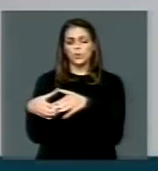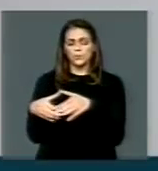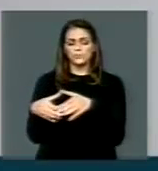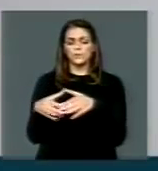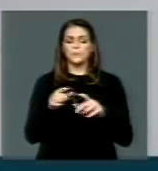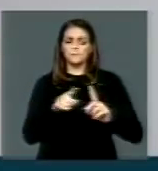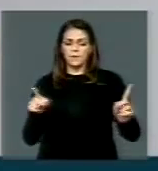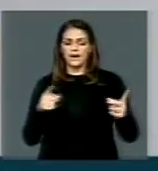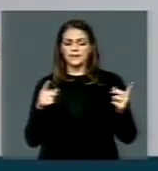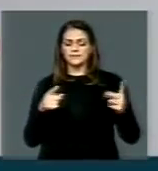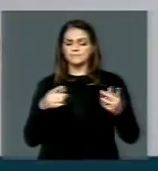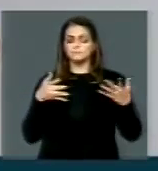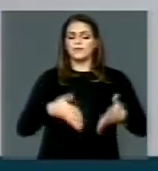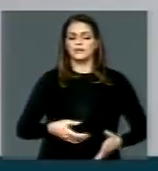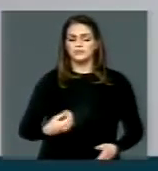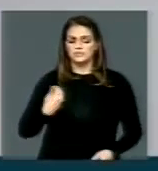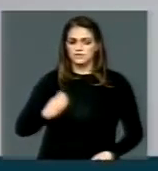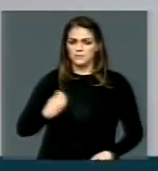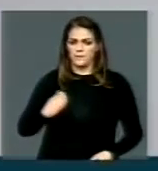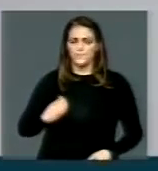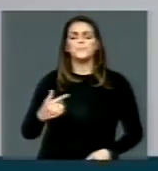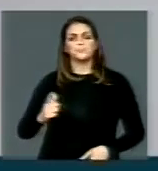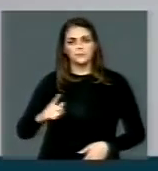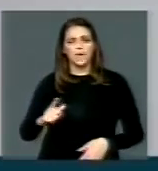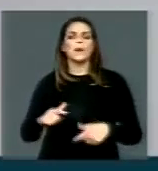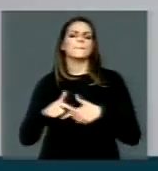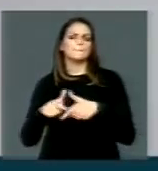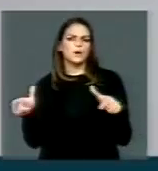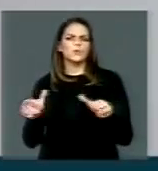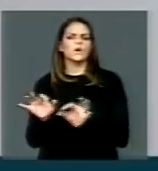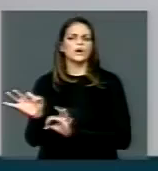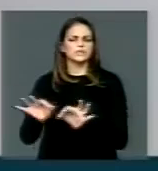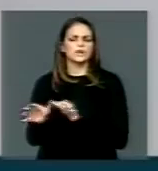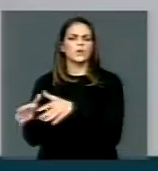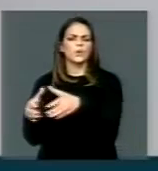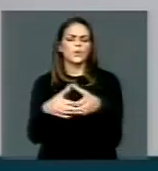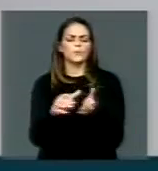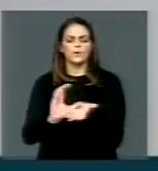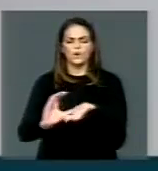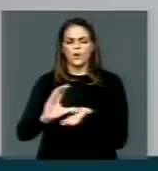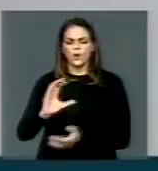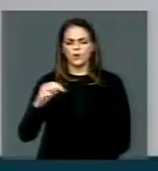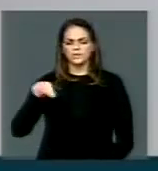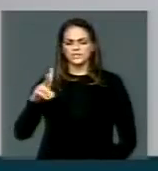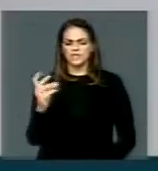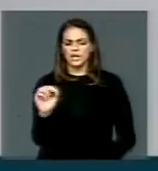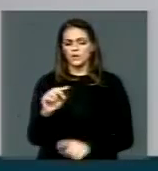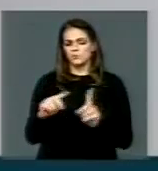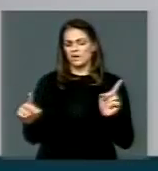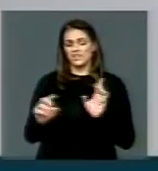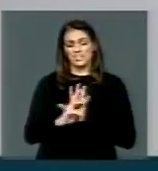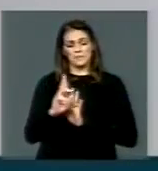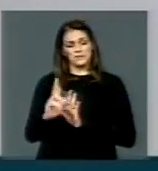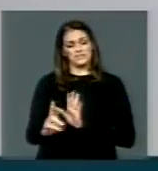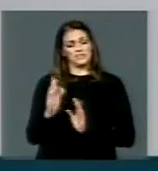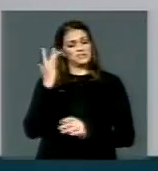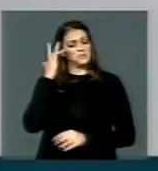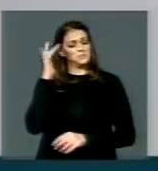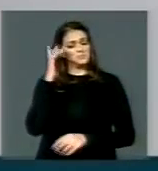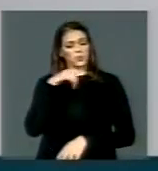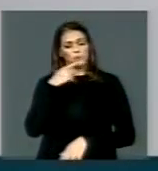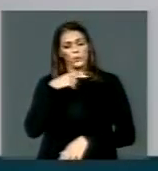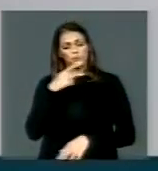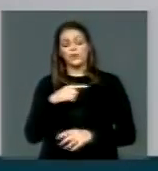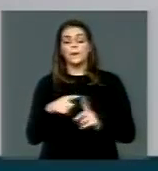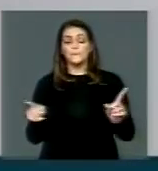minorias organizadas em torno de conselhos de legitimidade questionável. A